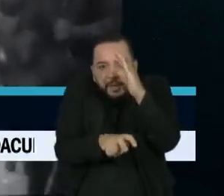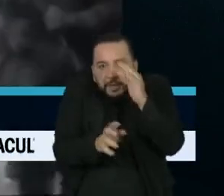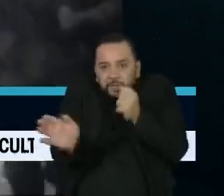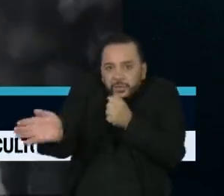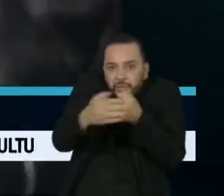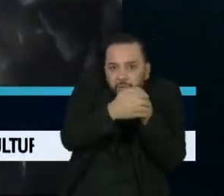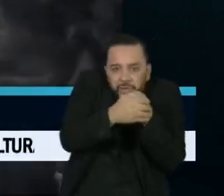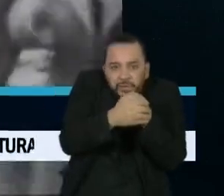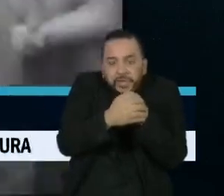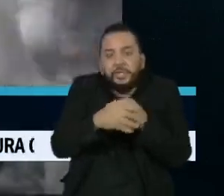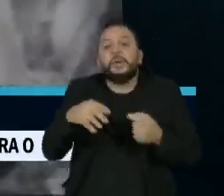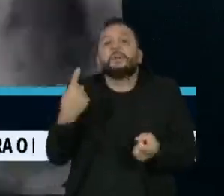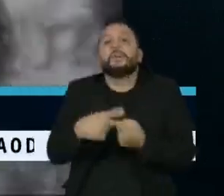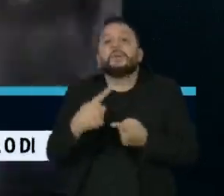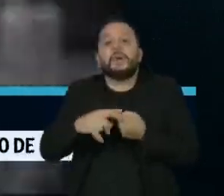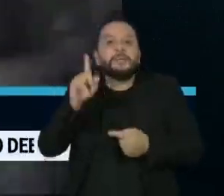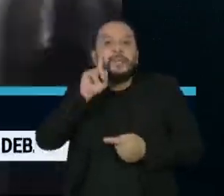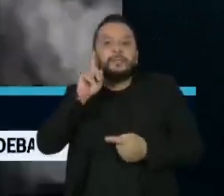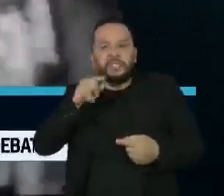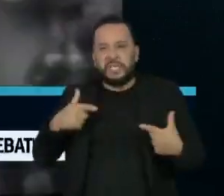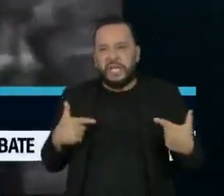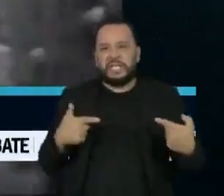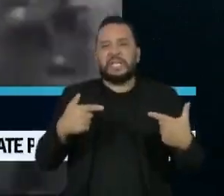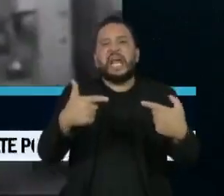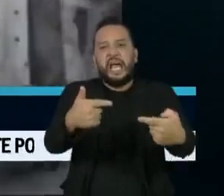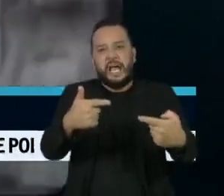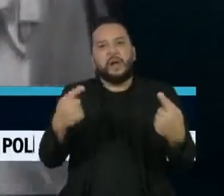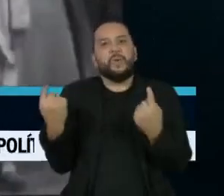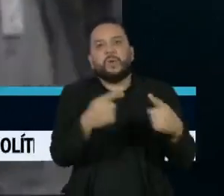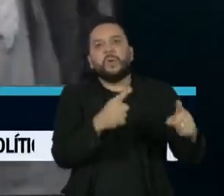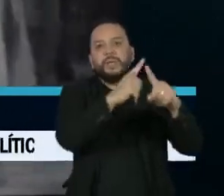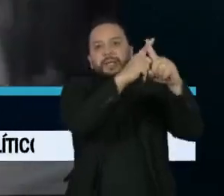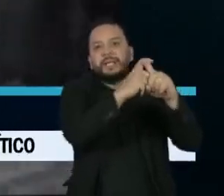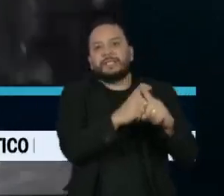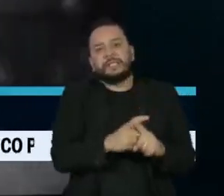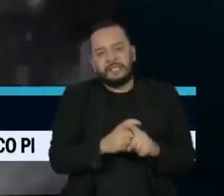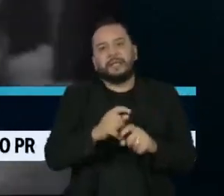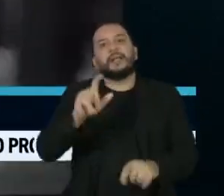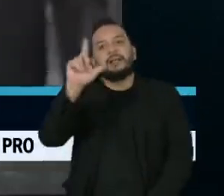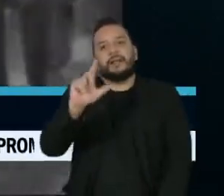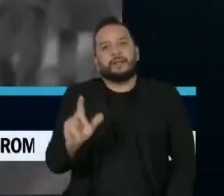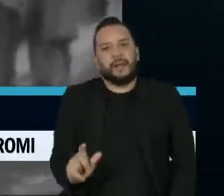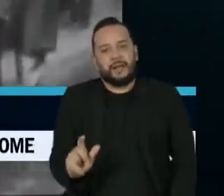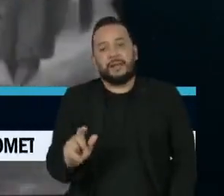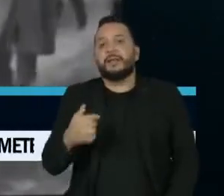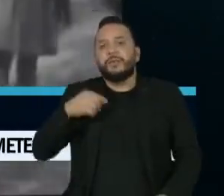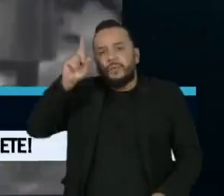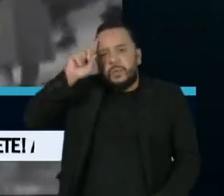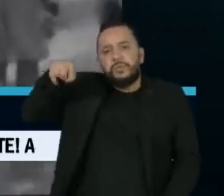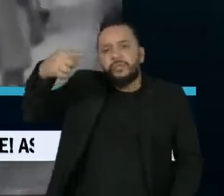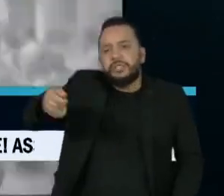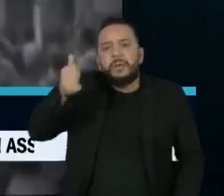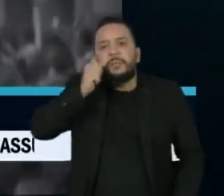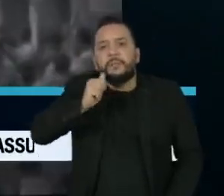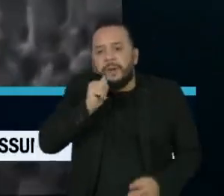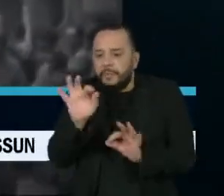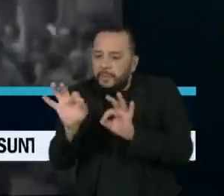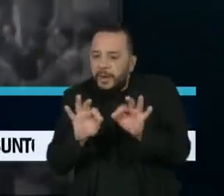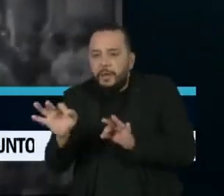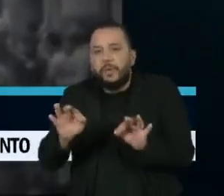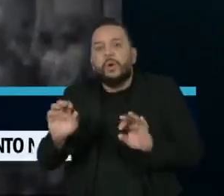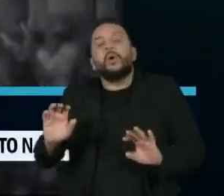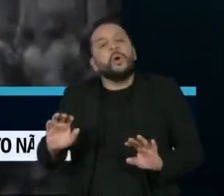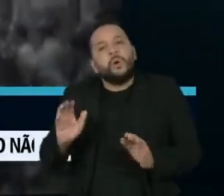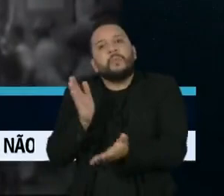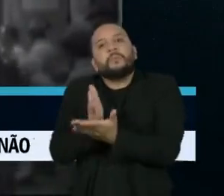americanas combatiam os nazistas em Vicenza, na Itália. No dia seguinte, sua mãe preparou um bolo para comemorar o seu aniversário e